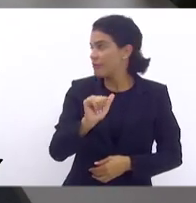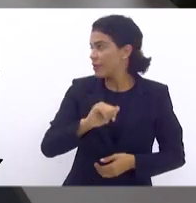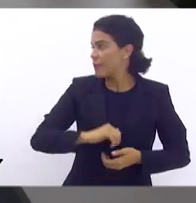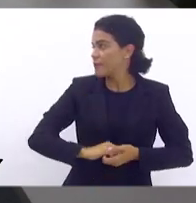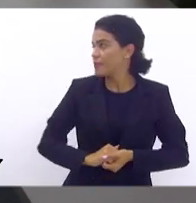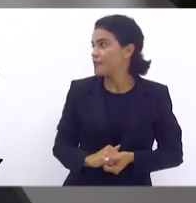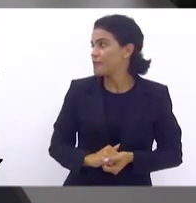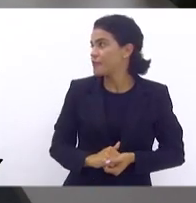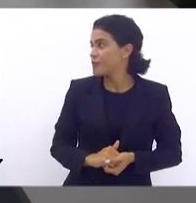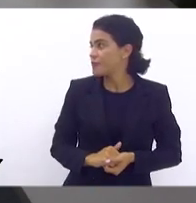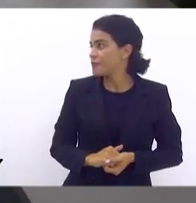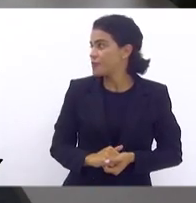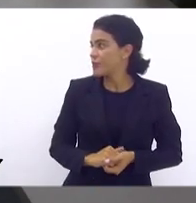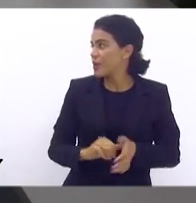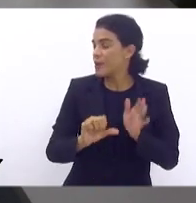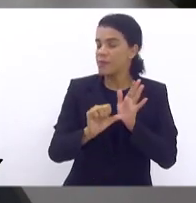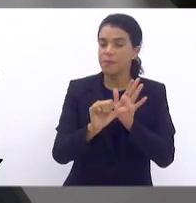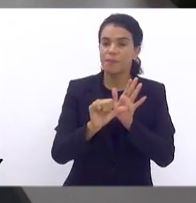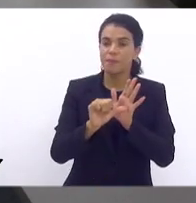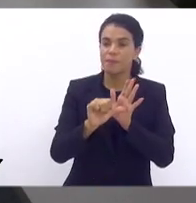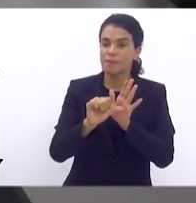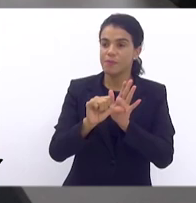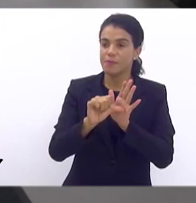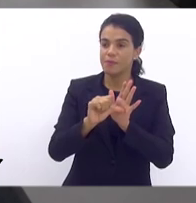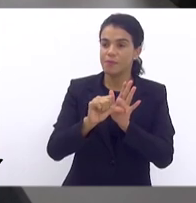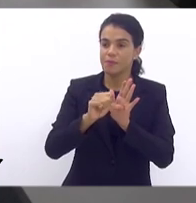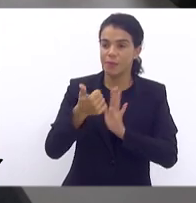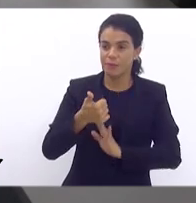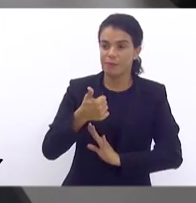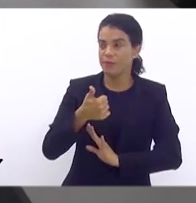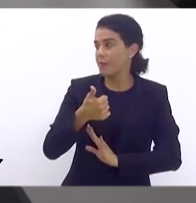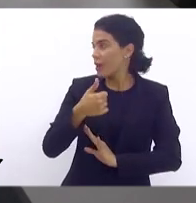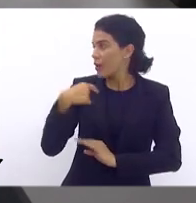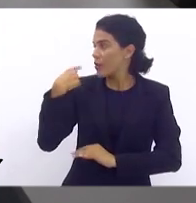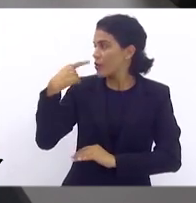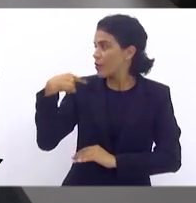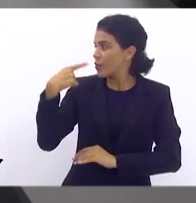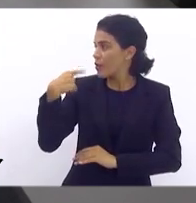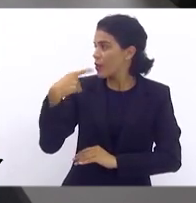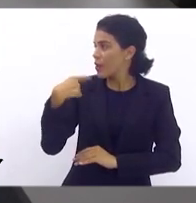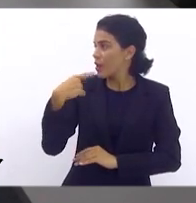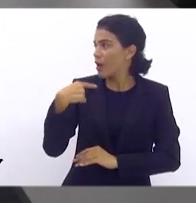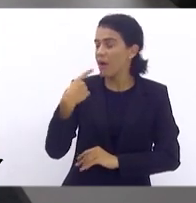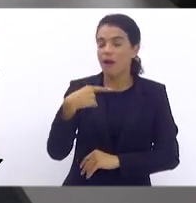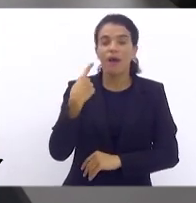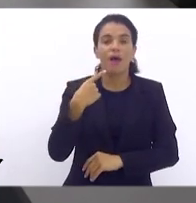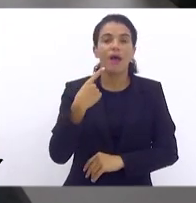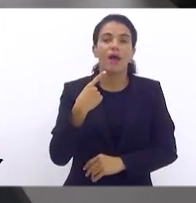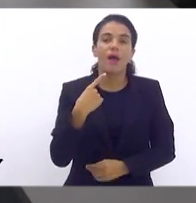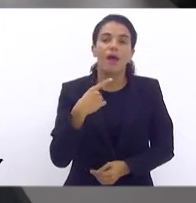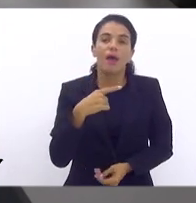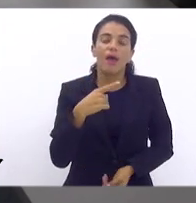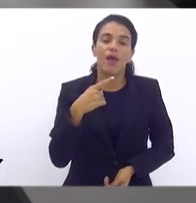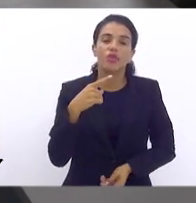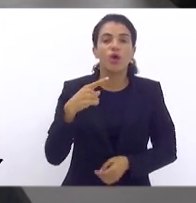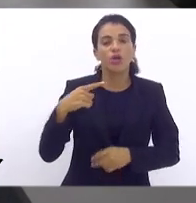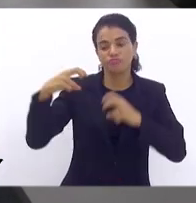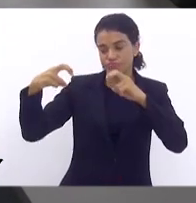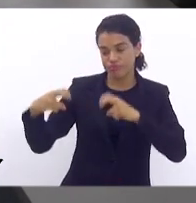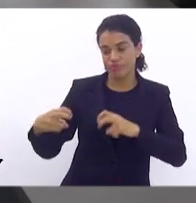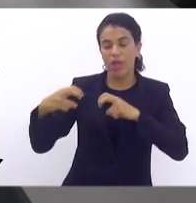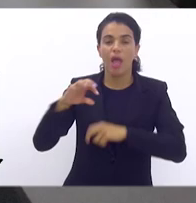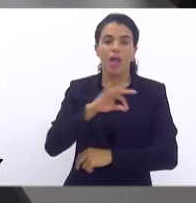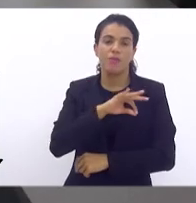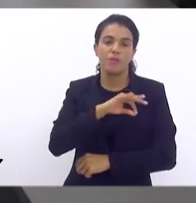índio armelão primeiro Doutora Flávia lhe dizer que Logo no início quando nós ouvimos a polícia civil